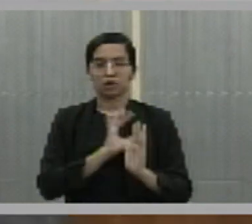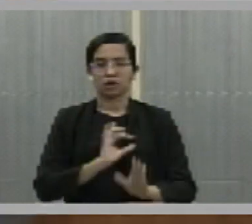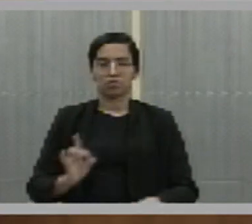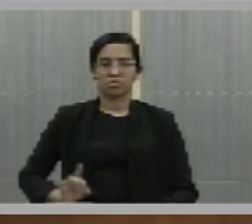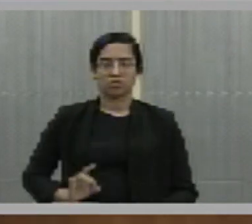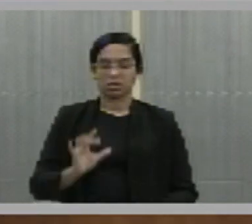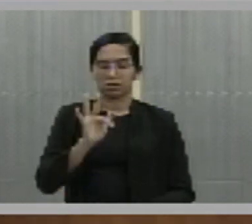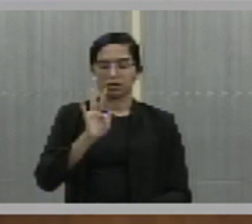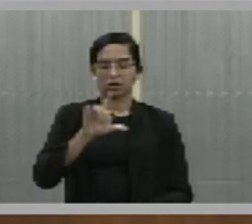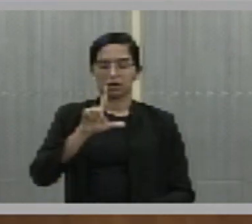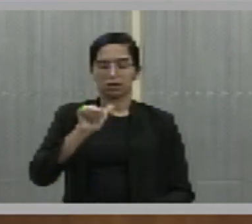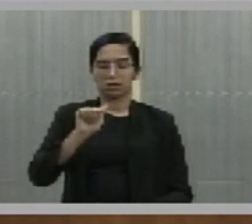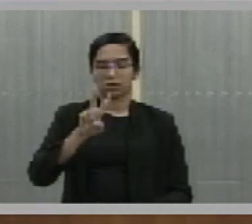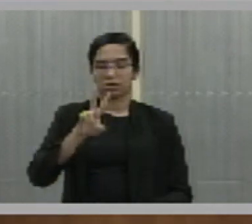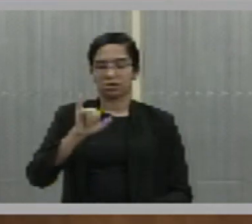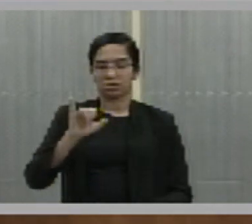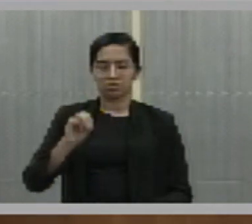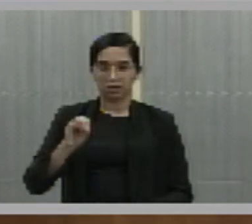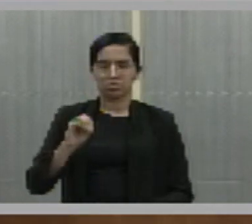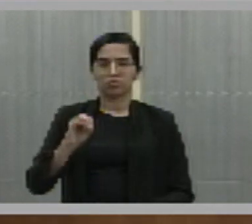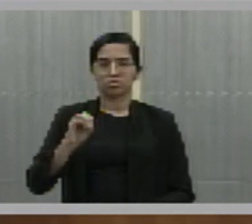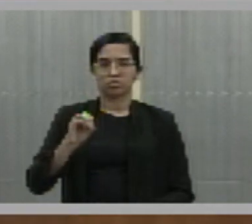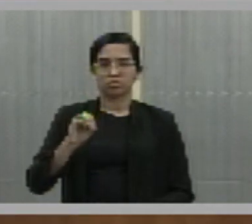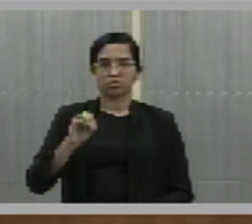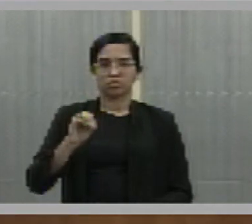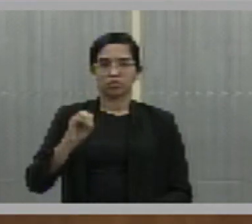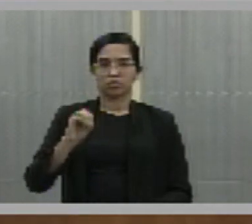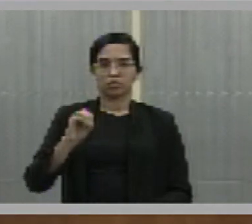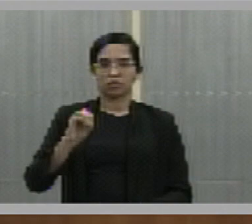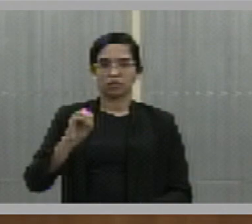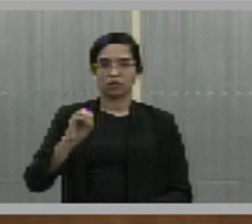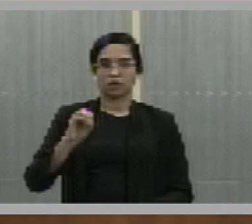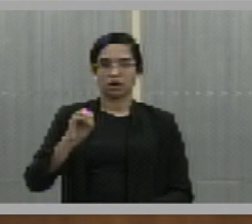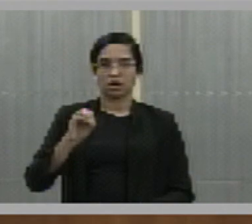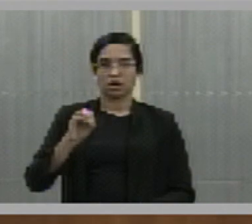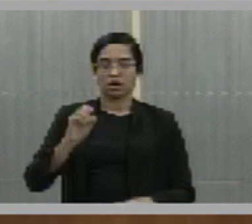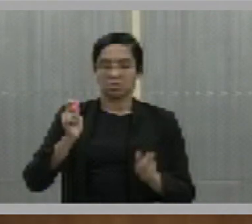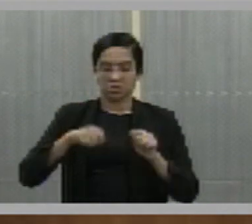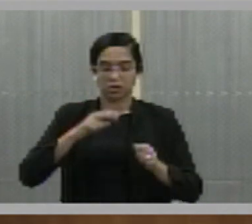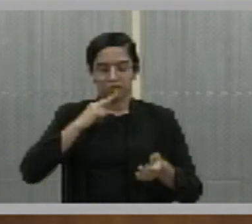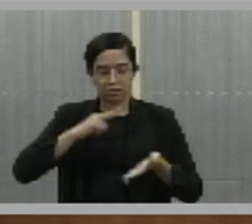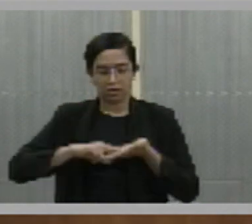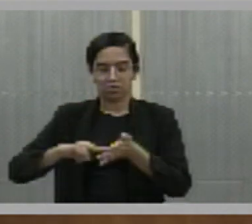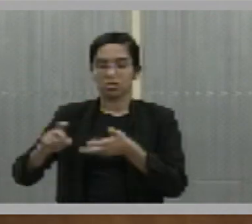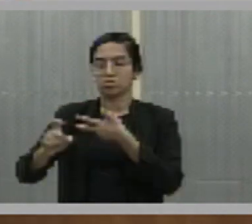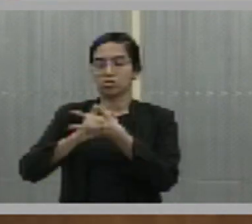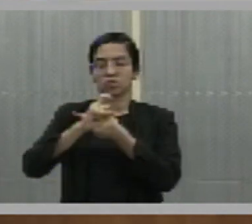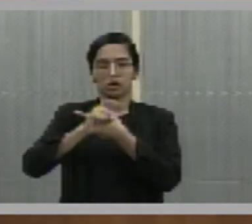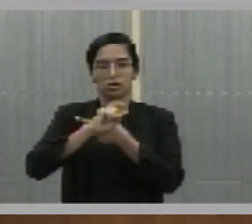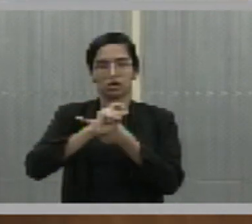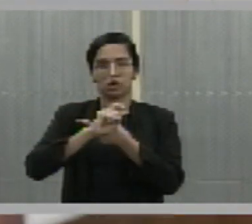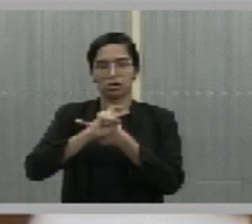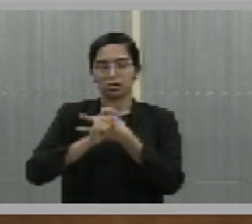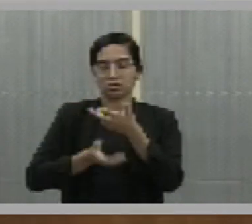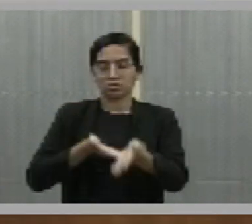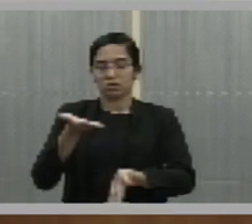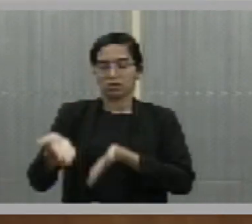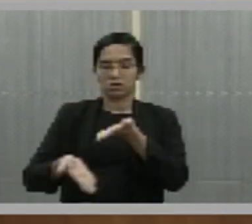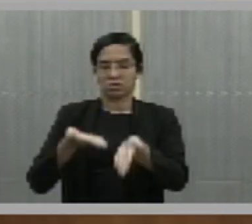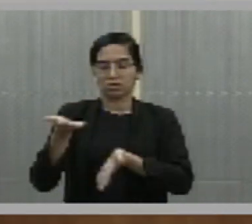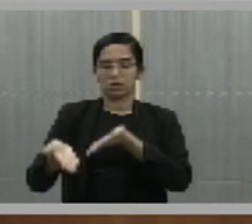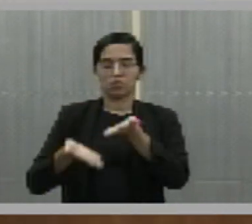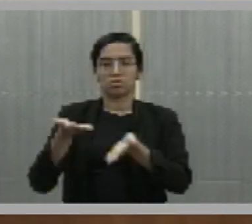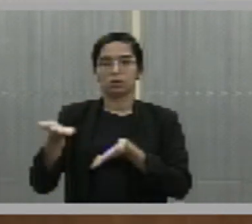Flávio Júnior. Autoriza ao tempo que indica ao Poder Executivo a estabelecer diretrizes para a concessão de atendimento